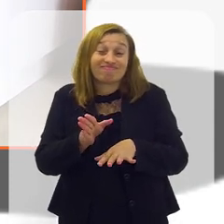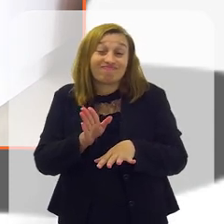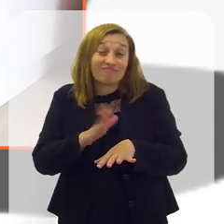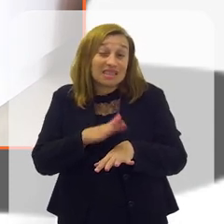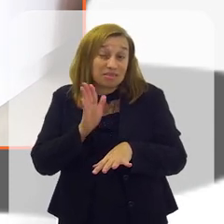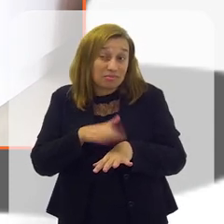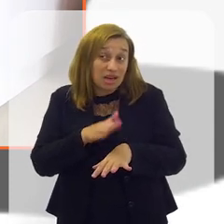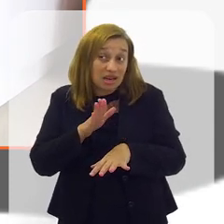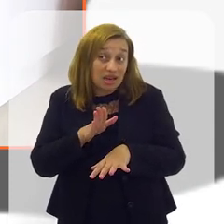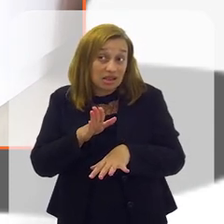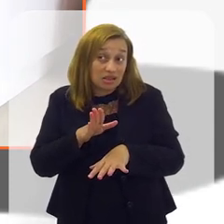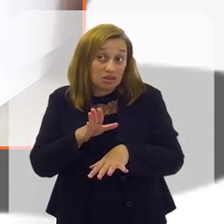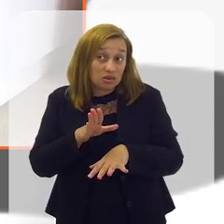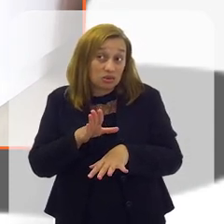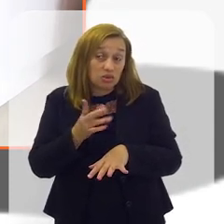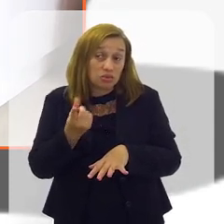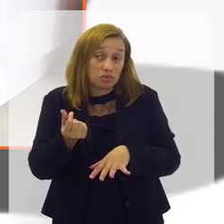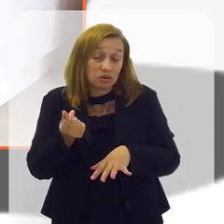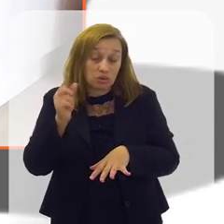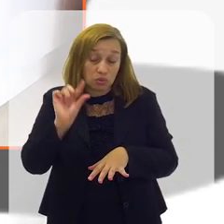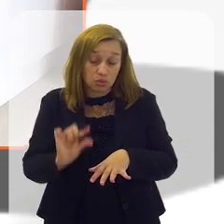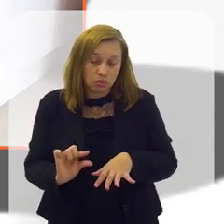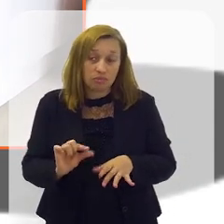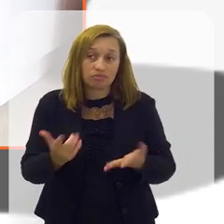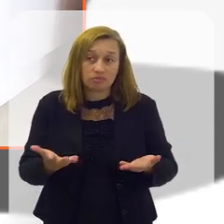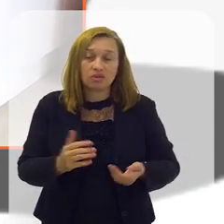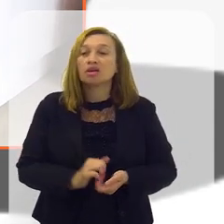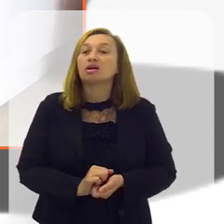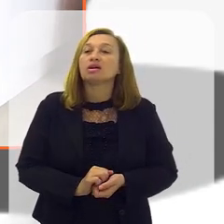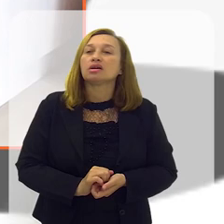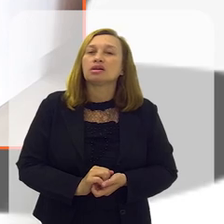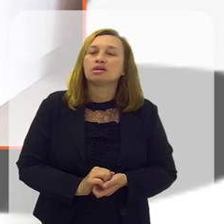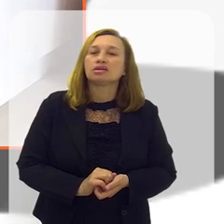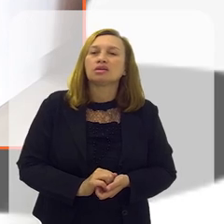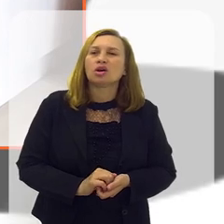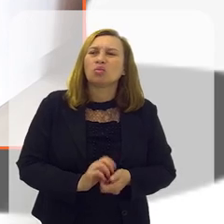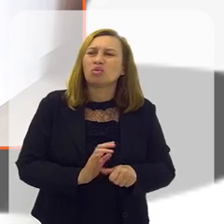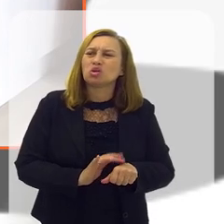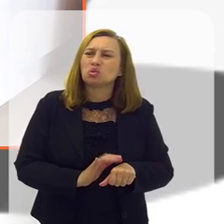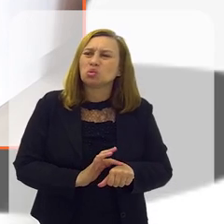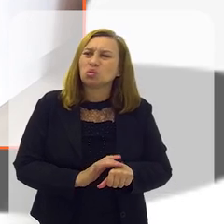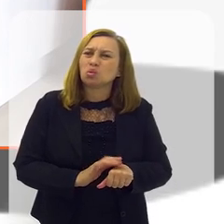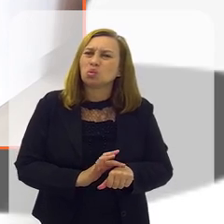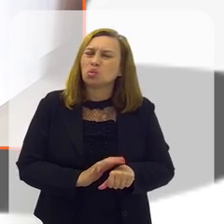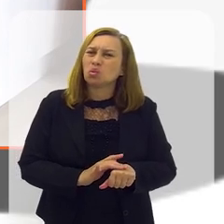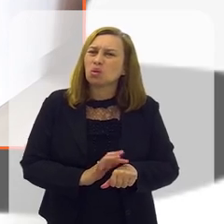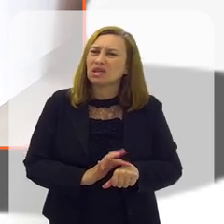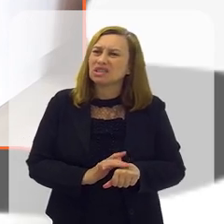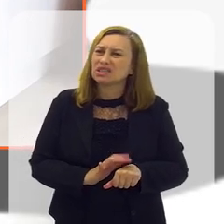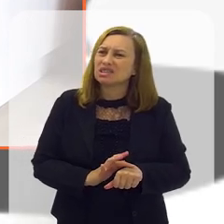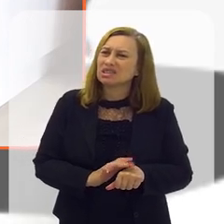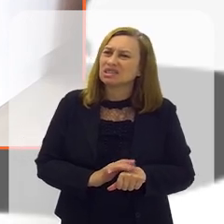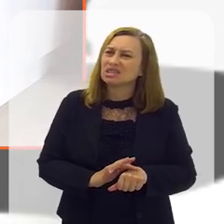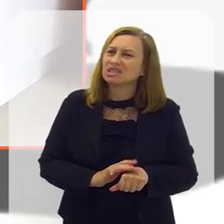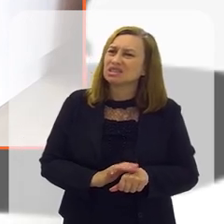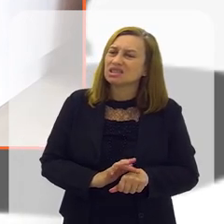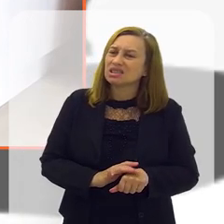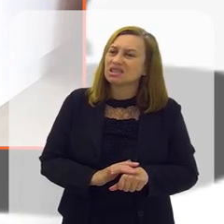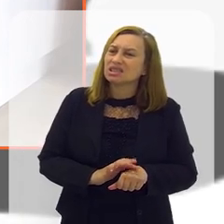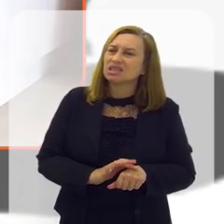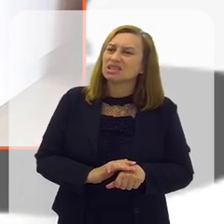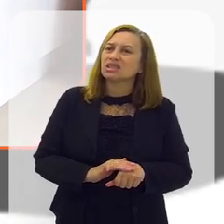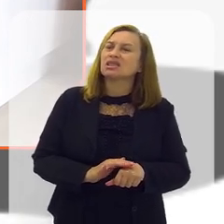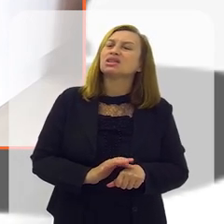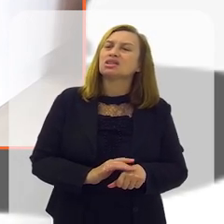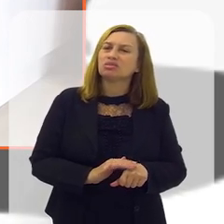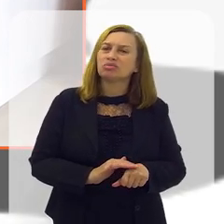e cada vez mais, né? É com mais baixo custo e etc. Acabou sendo uma doença, o alcoolismo acabou sendo uma